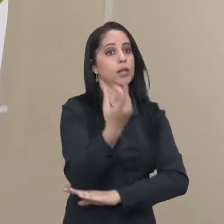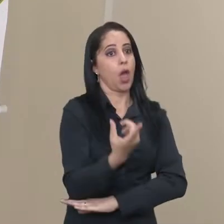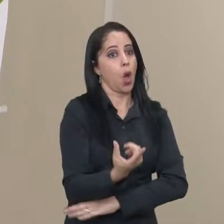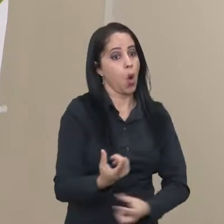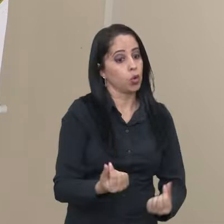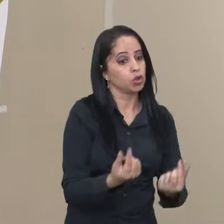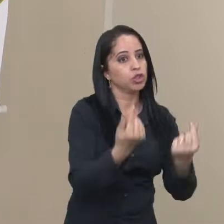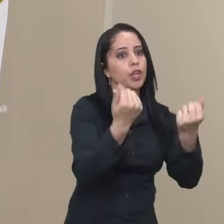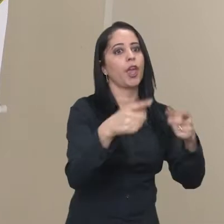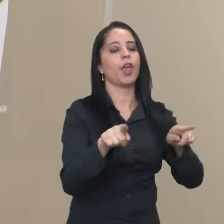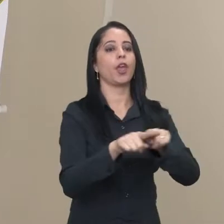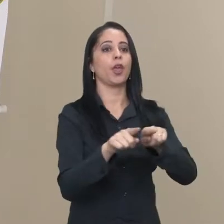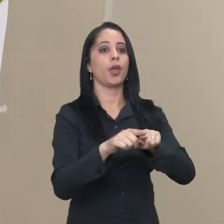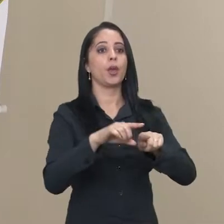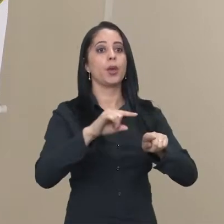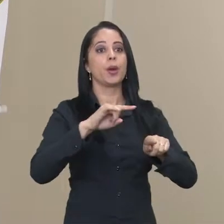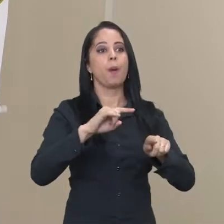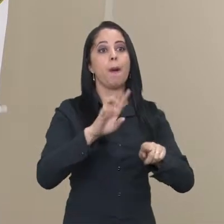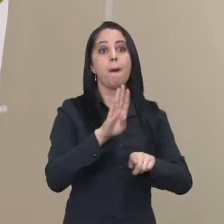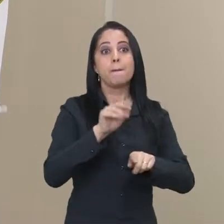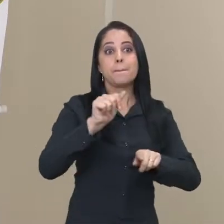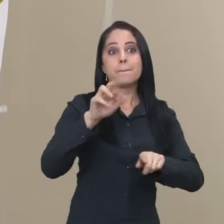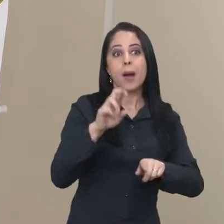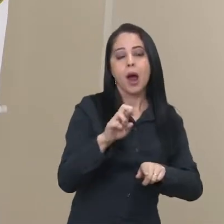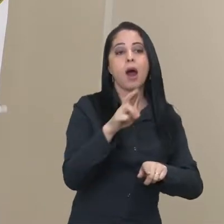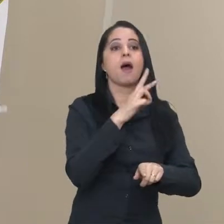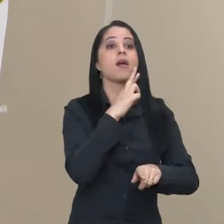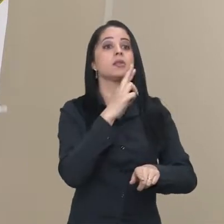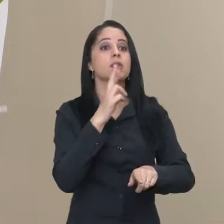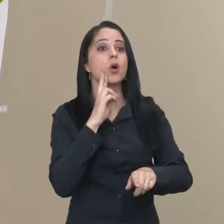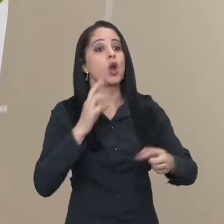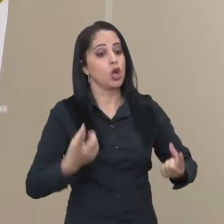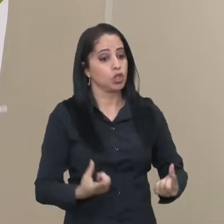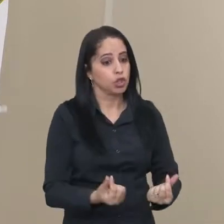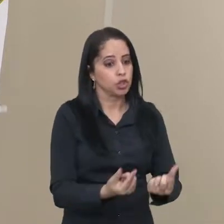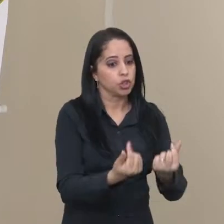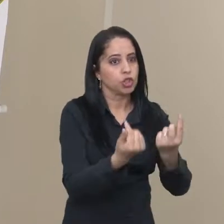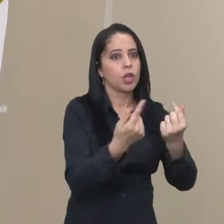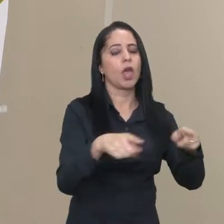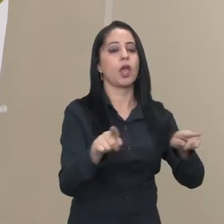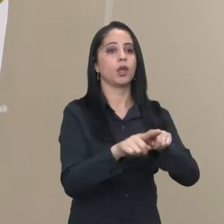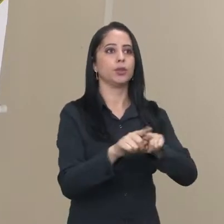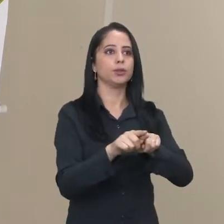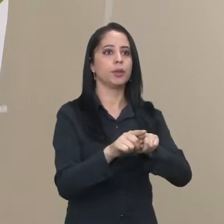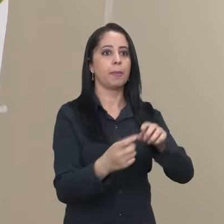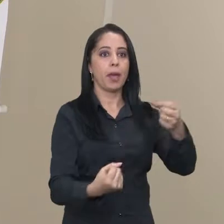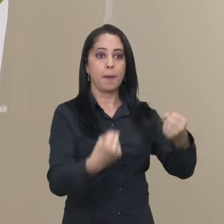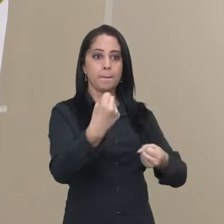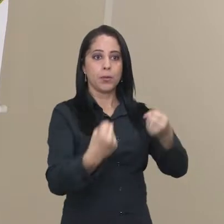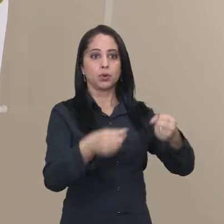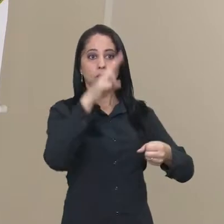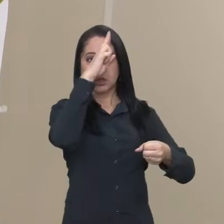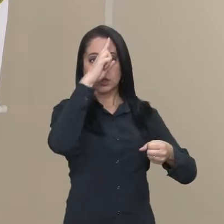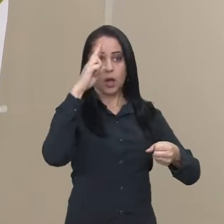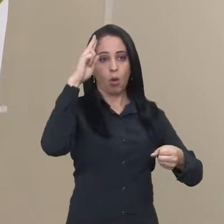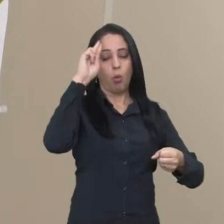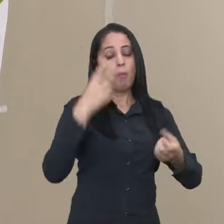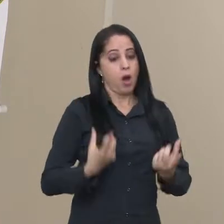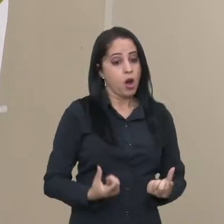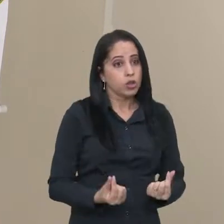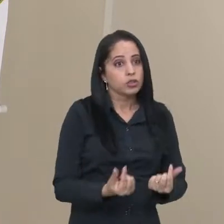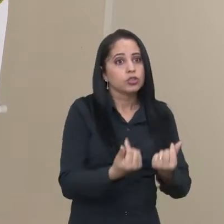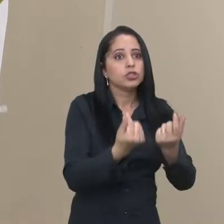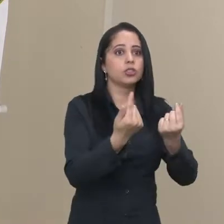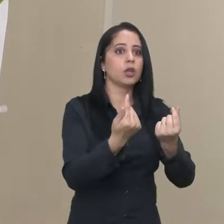hotelaria, vai gerar renda para os nossos bares e restaurantes, para os nossos motoristas de aplicativos, para os nossos